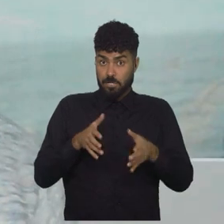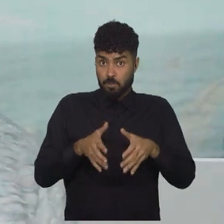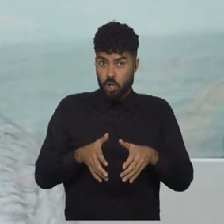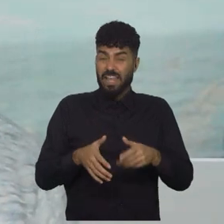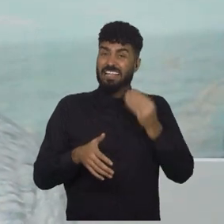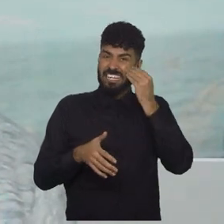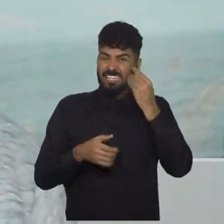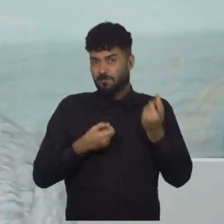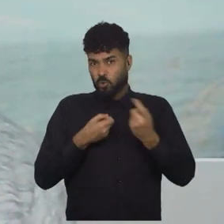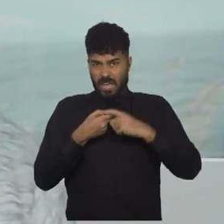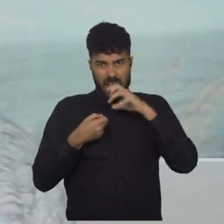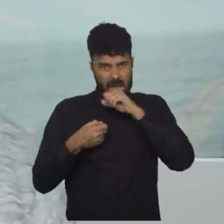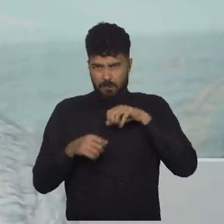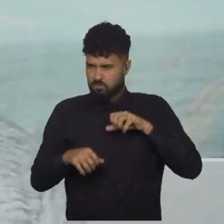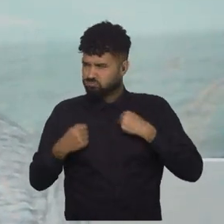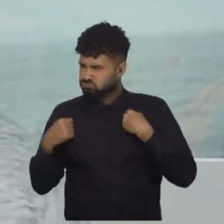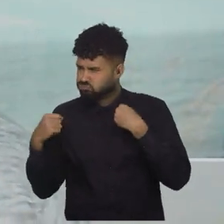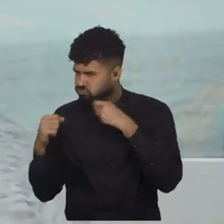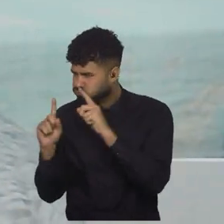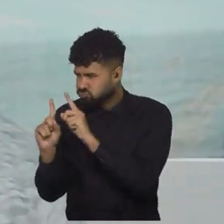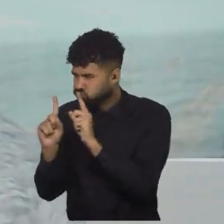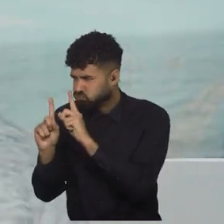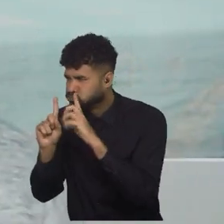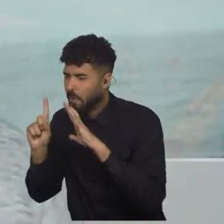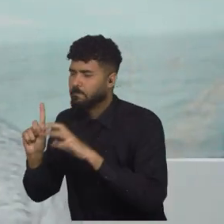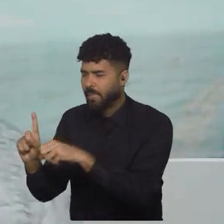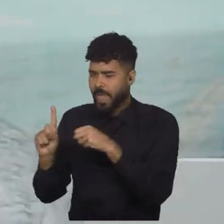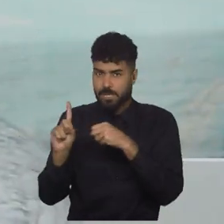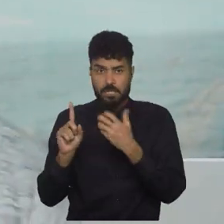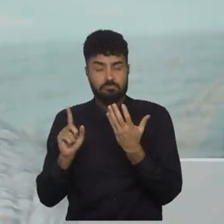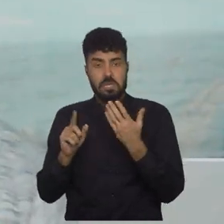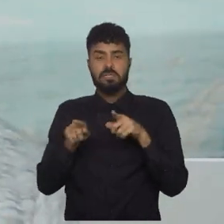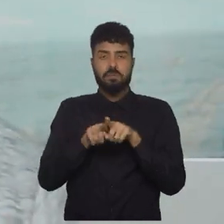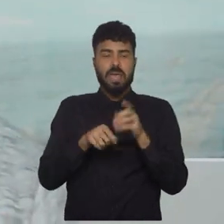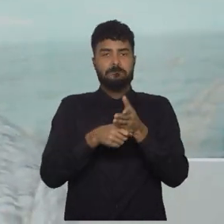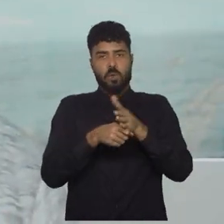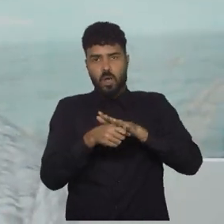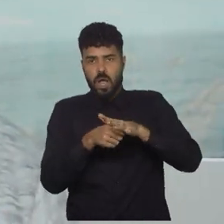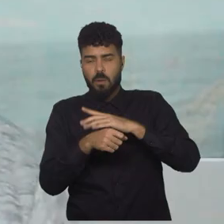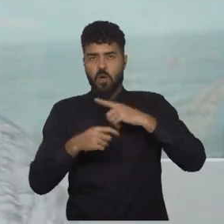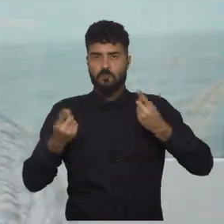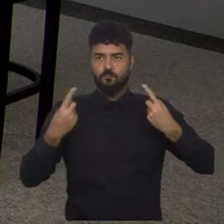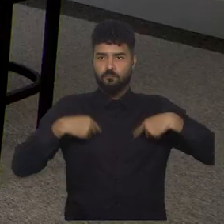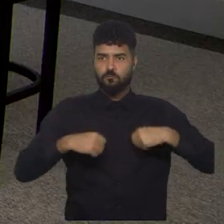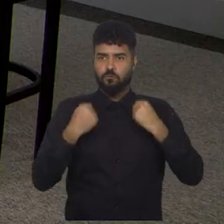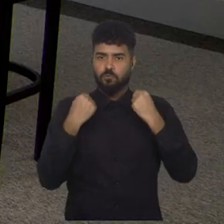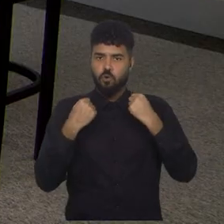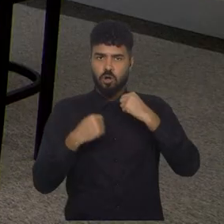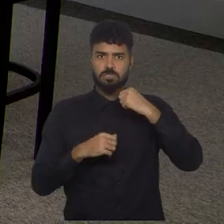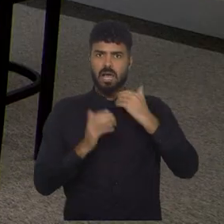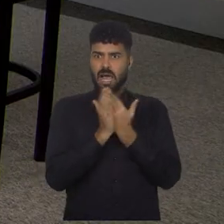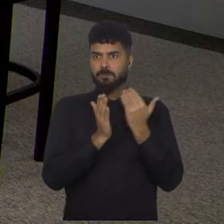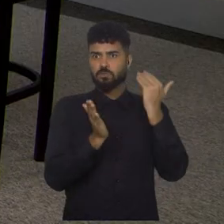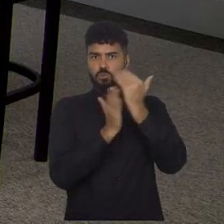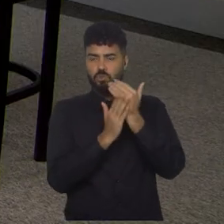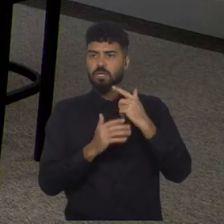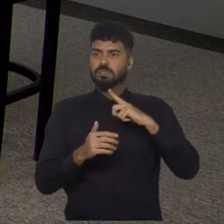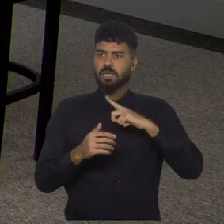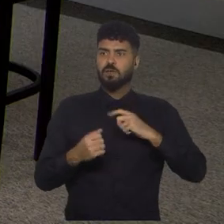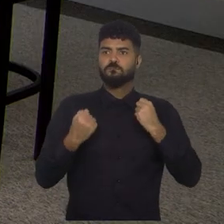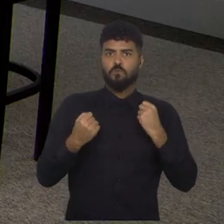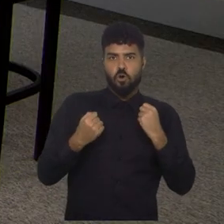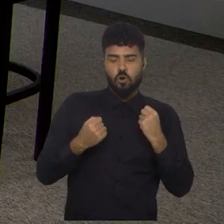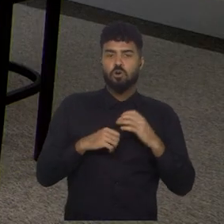novo rapidamente. É uma questão, um meio campo que vai ter uma força física absurda, né? Uma intensidade